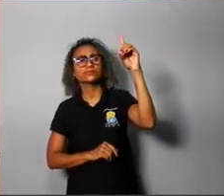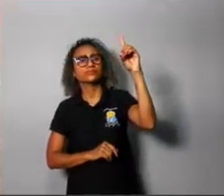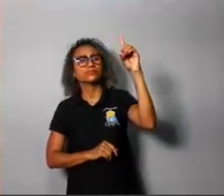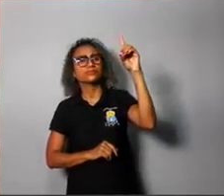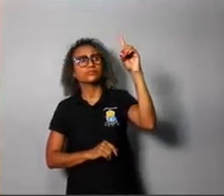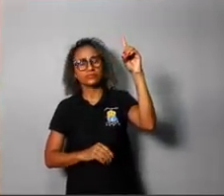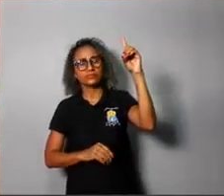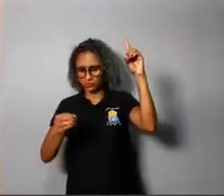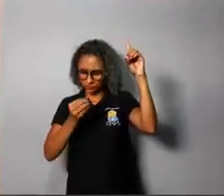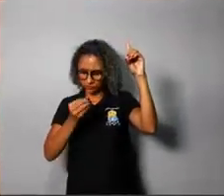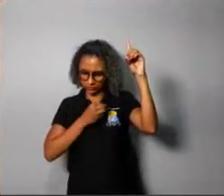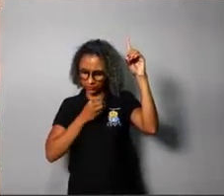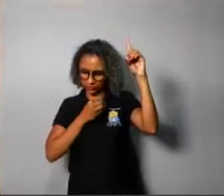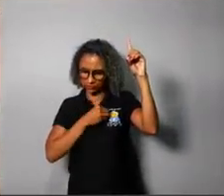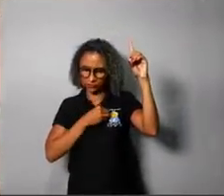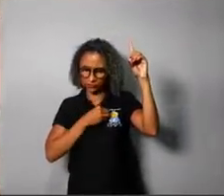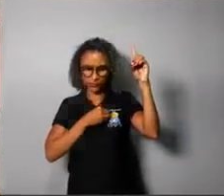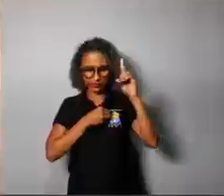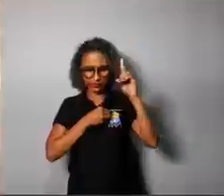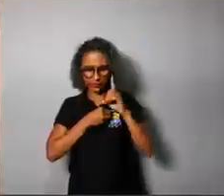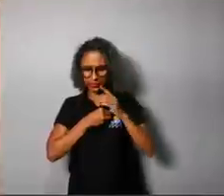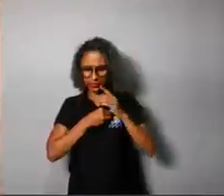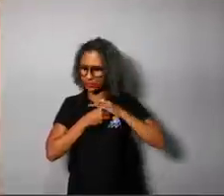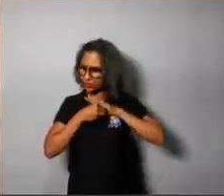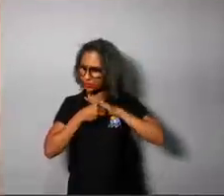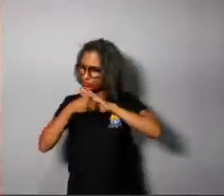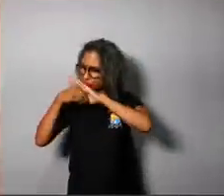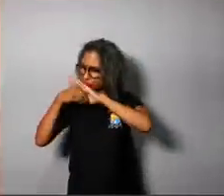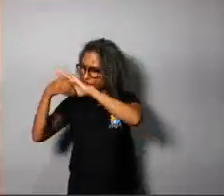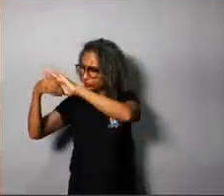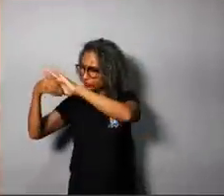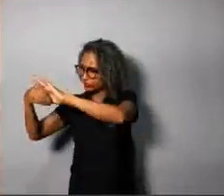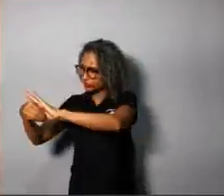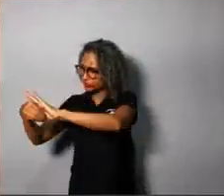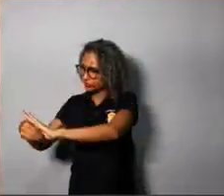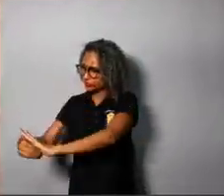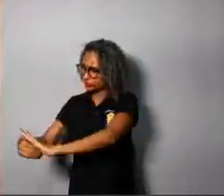Deus, que tirais o pecado do mundo,